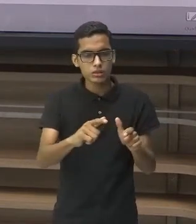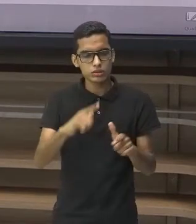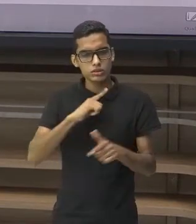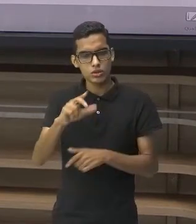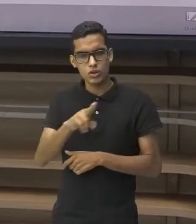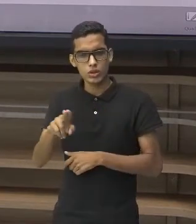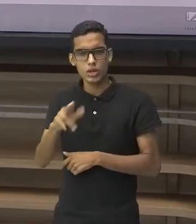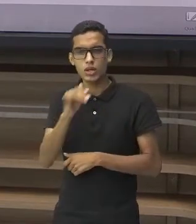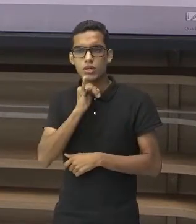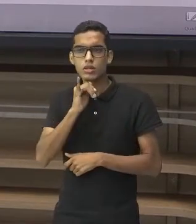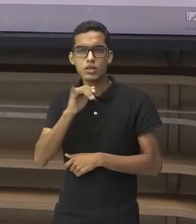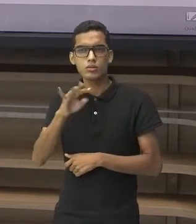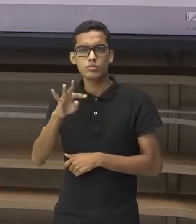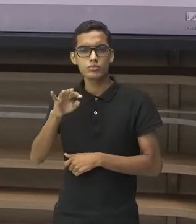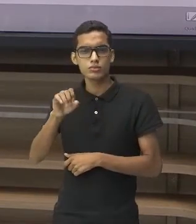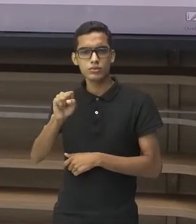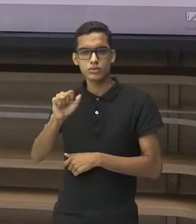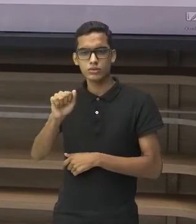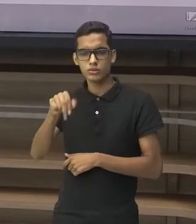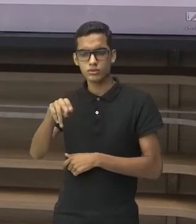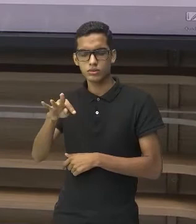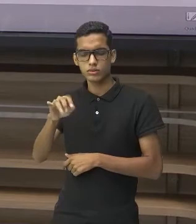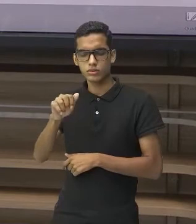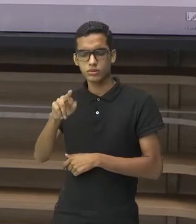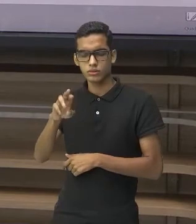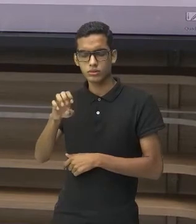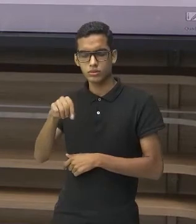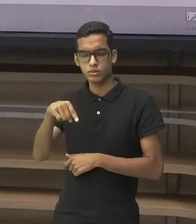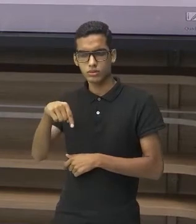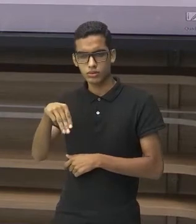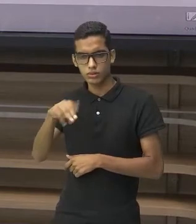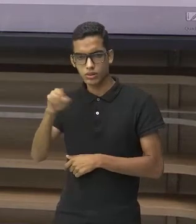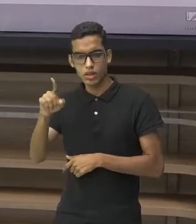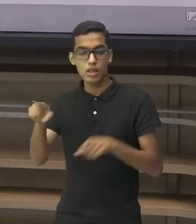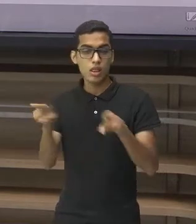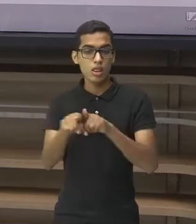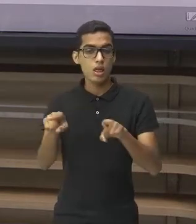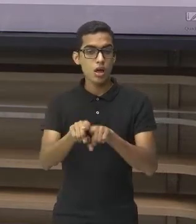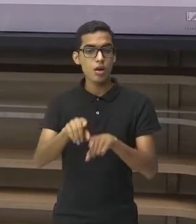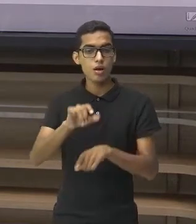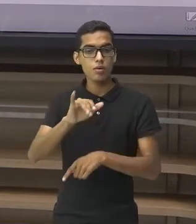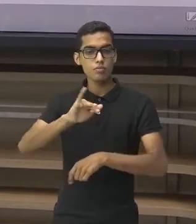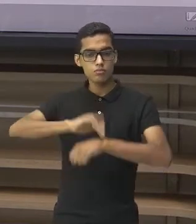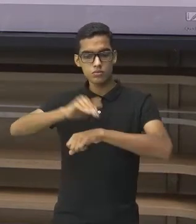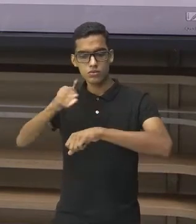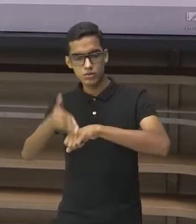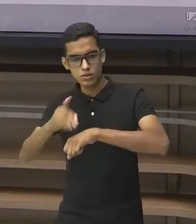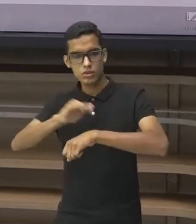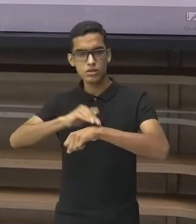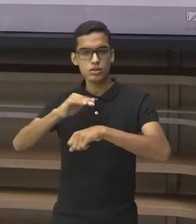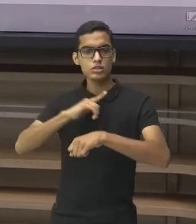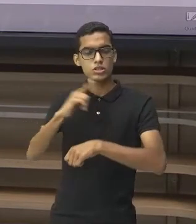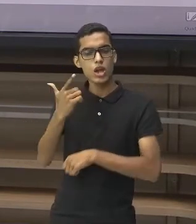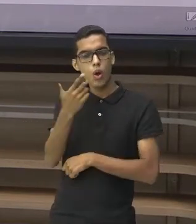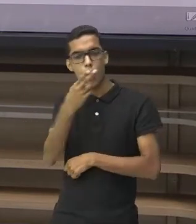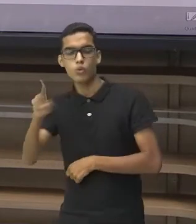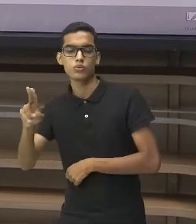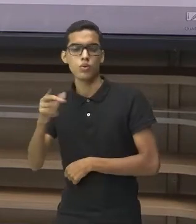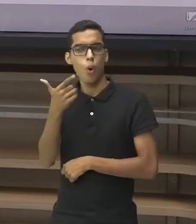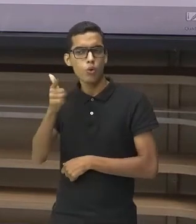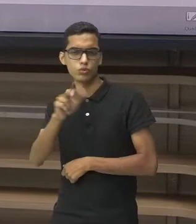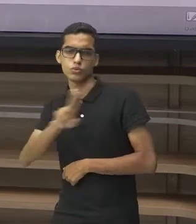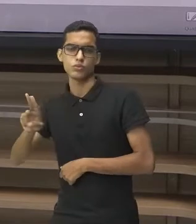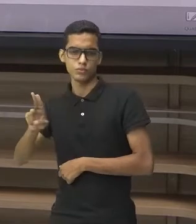exemplo é Santarém, Óbidos, até a antiga Itacoatiara, conhecida como Serpa, que era um lugarejo